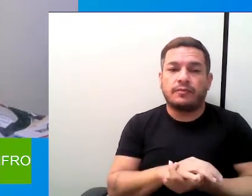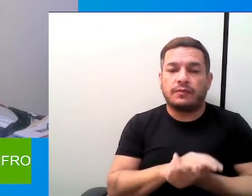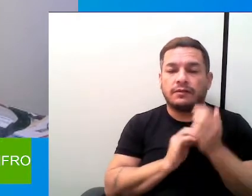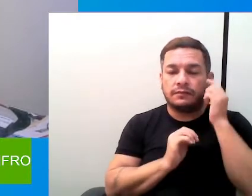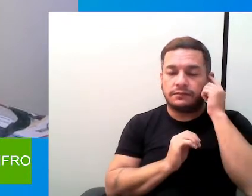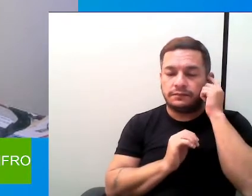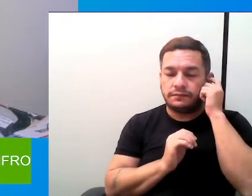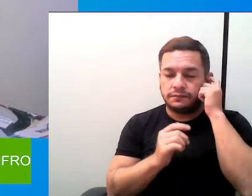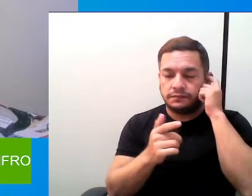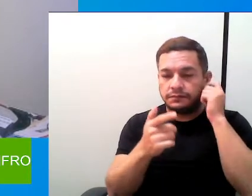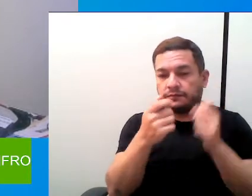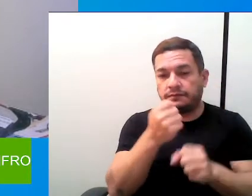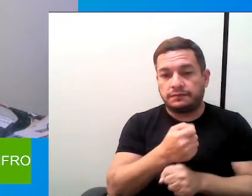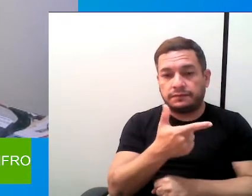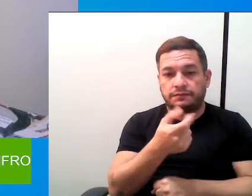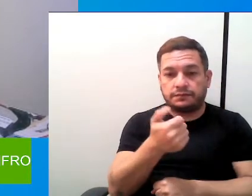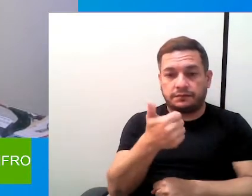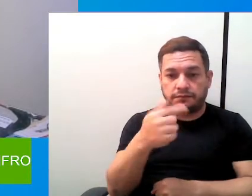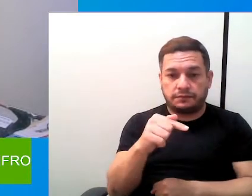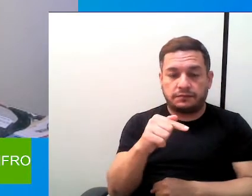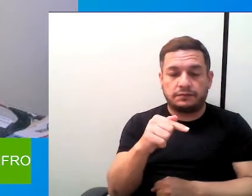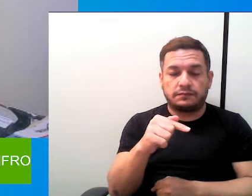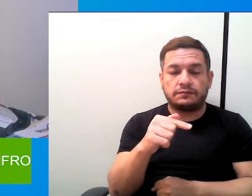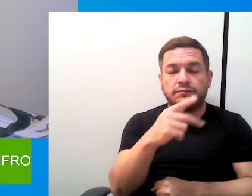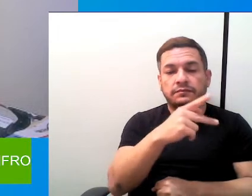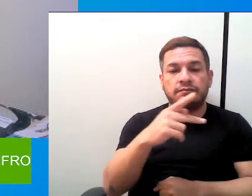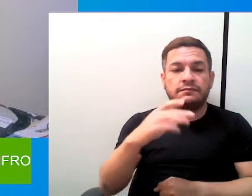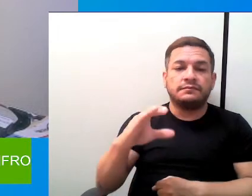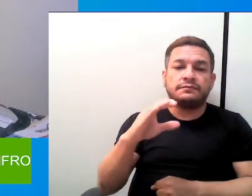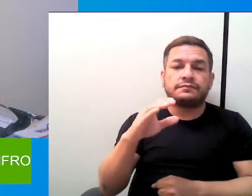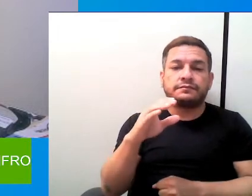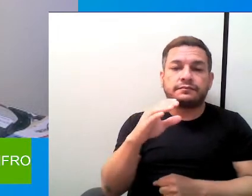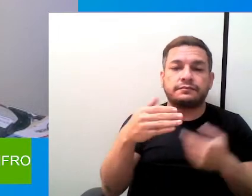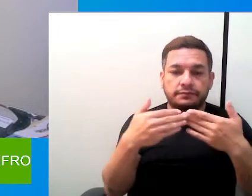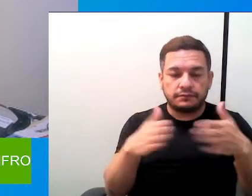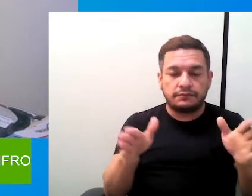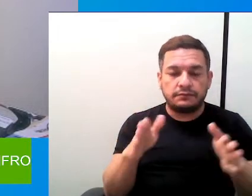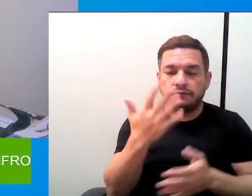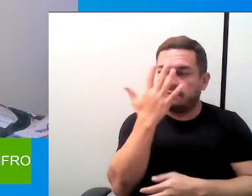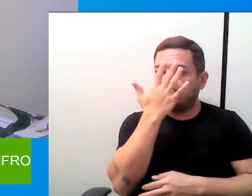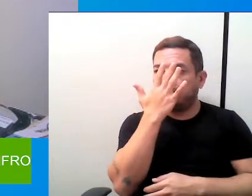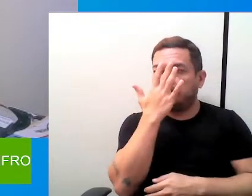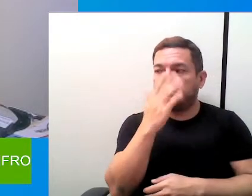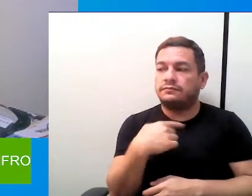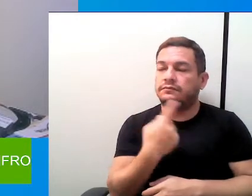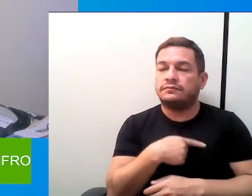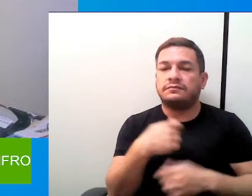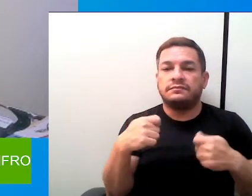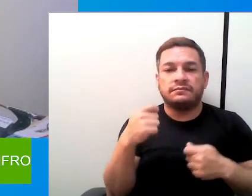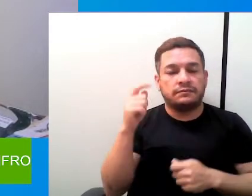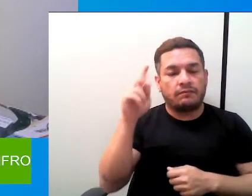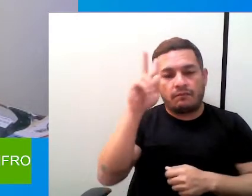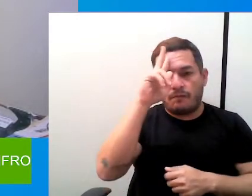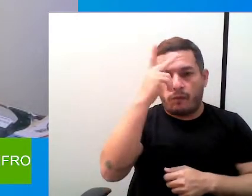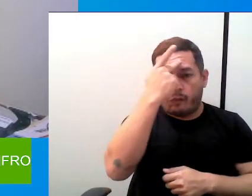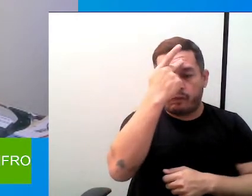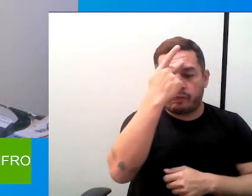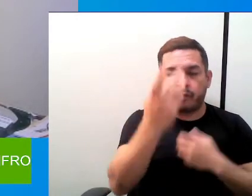em 2017, o nosso PPC entrou em vigor em fevereiro, e nós precisávamos decidir